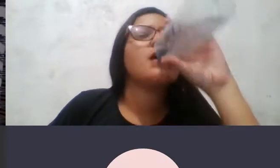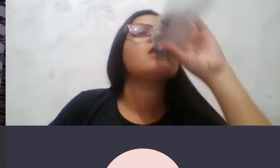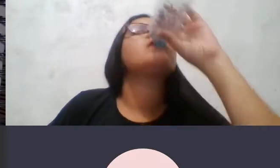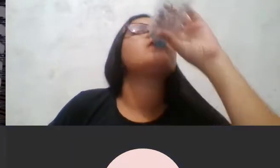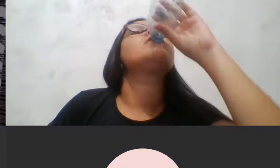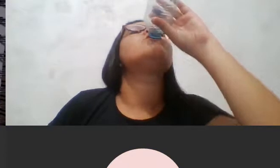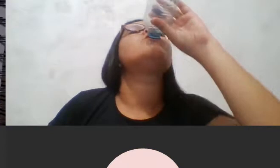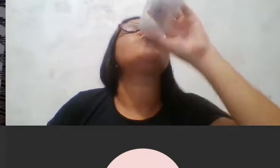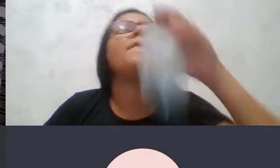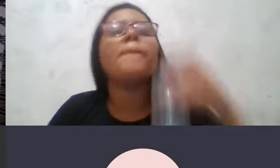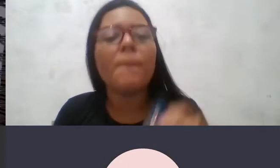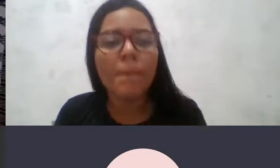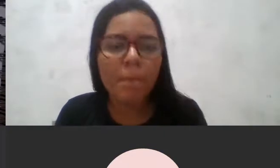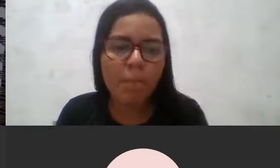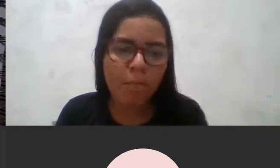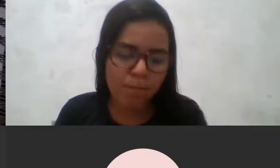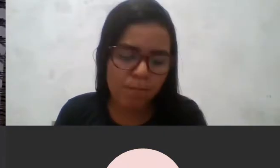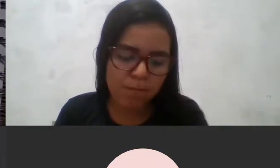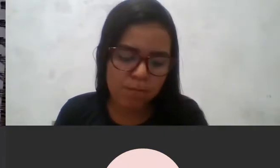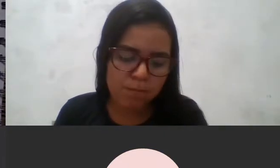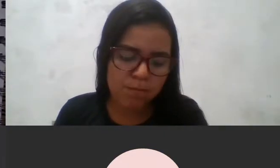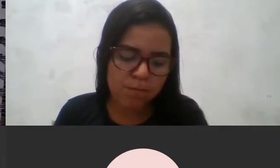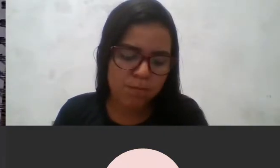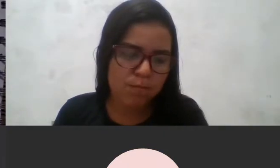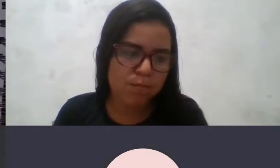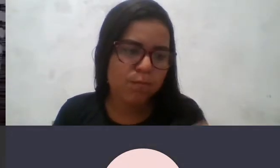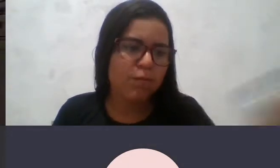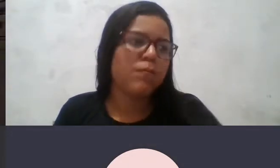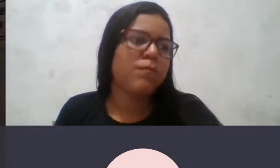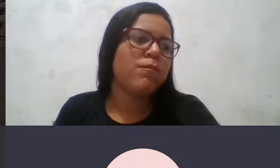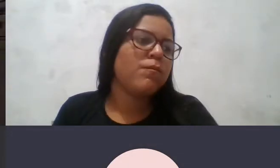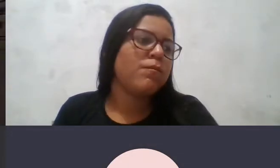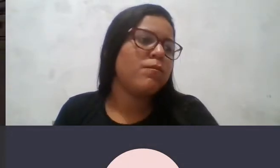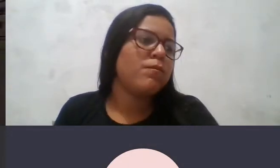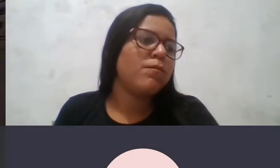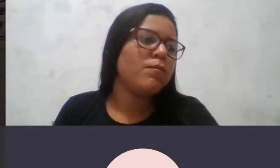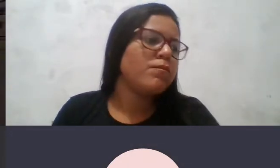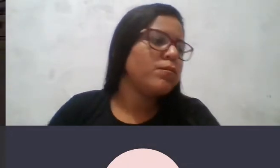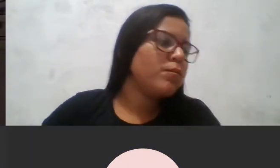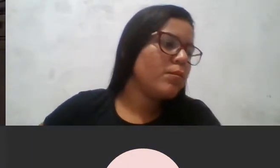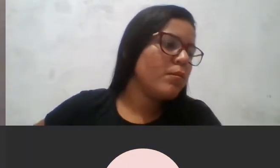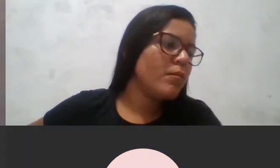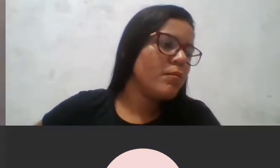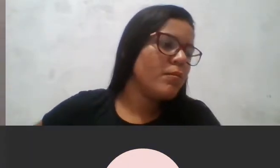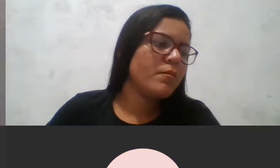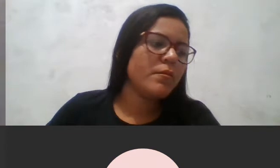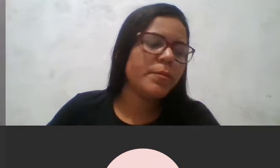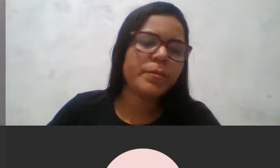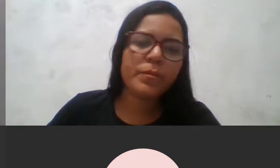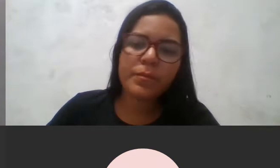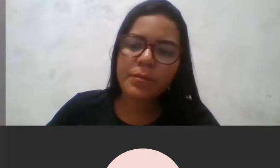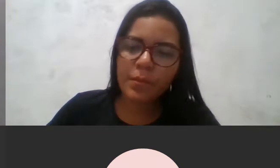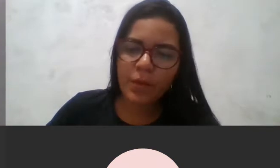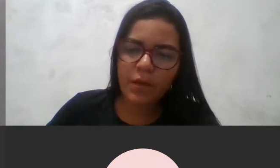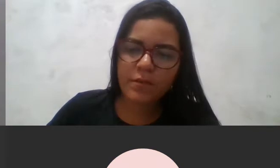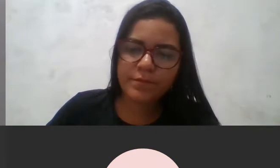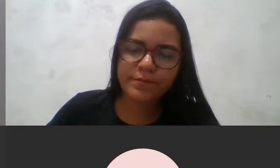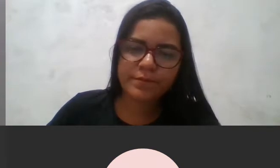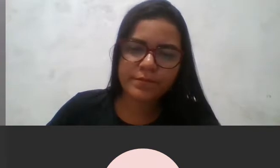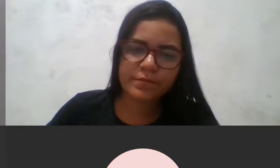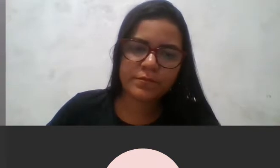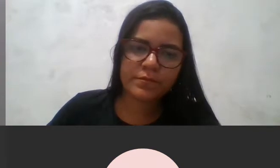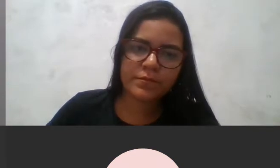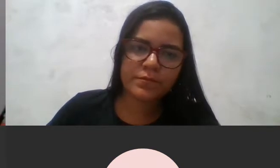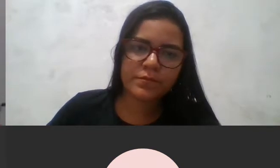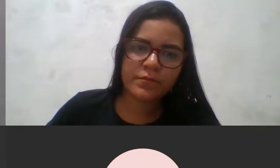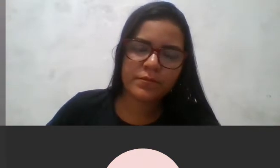Suave. Tranquilo, pessoal? Deu tempo para copiar?